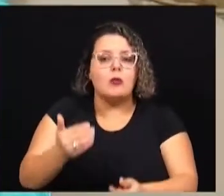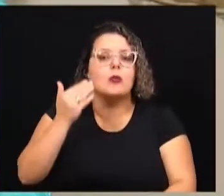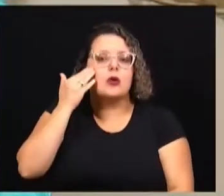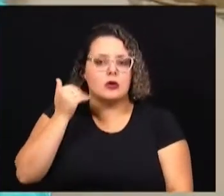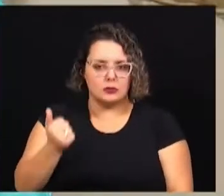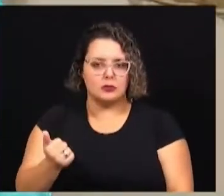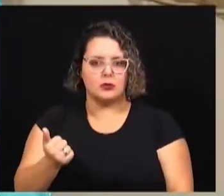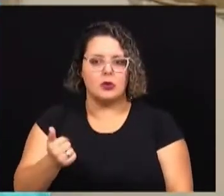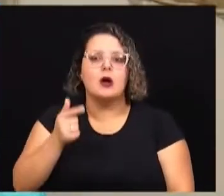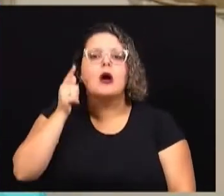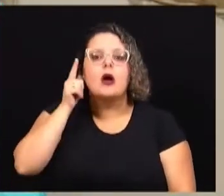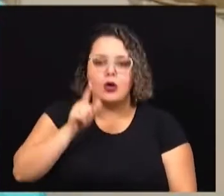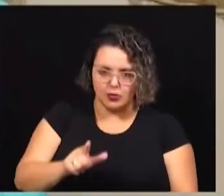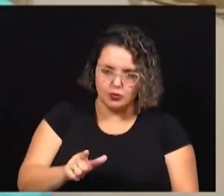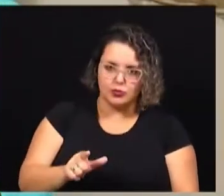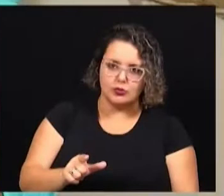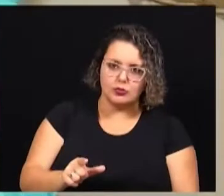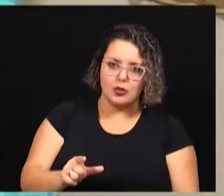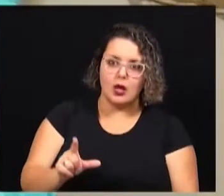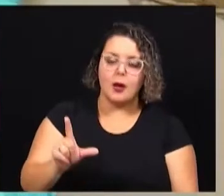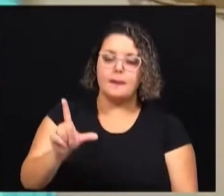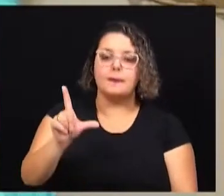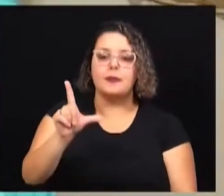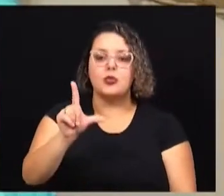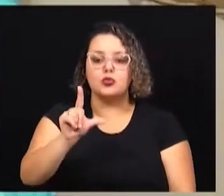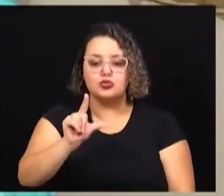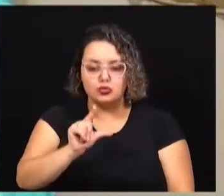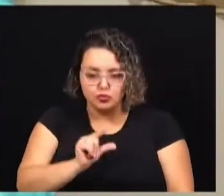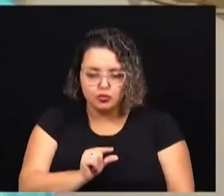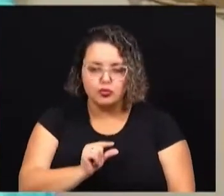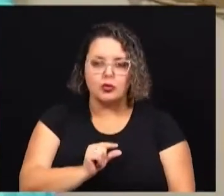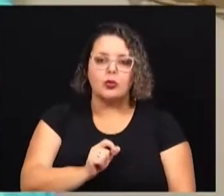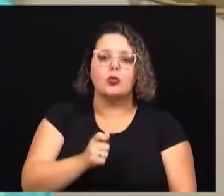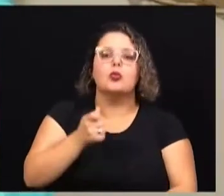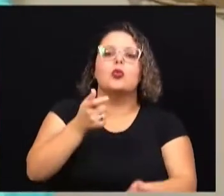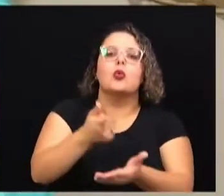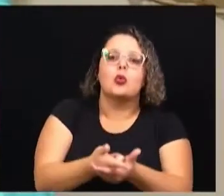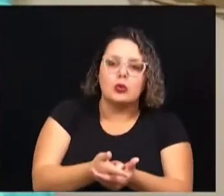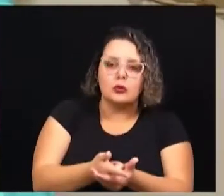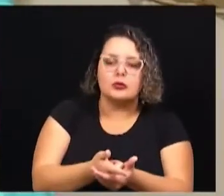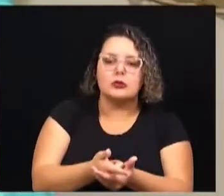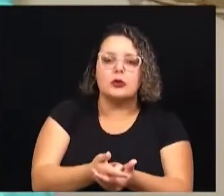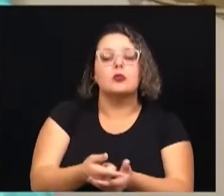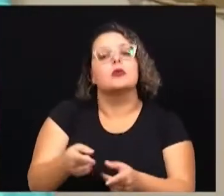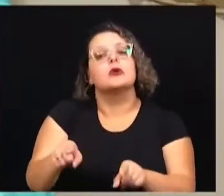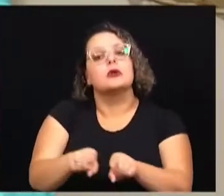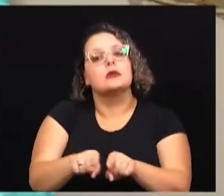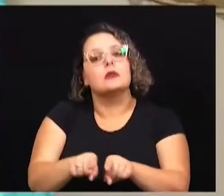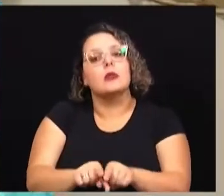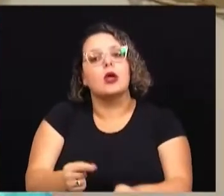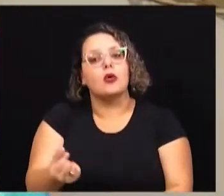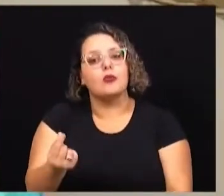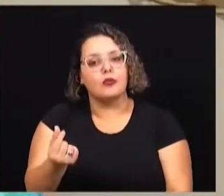sabem. Então, você consegue reduzir o tempo de esse pagamento e o valor, tá?